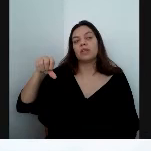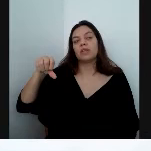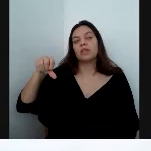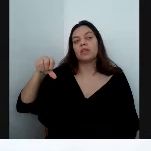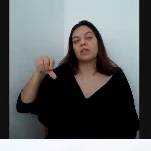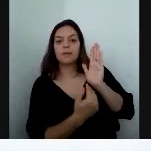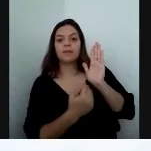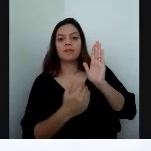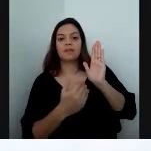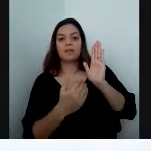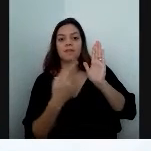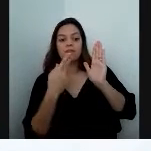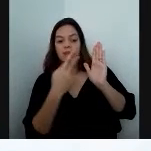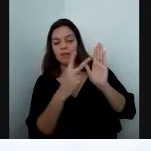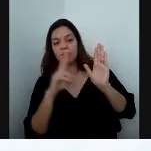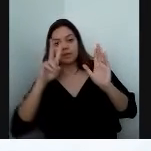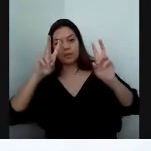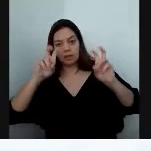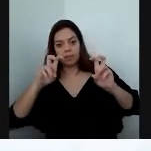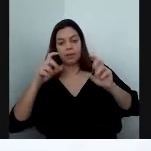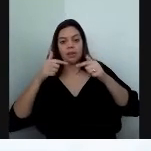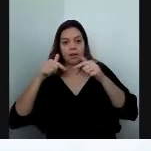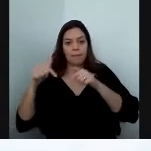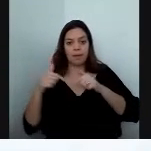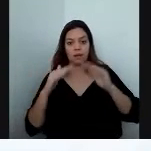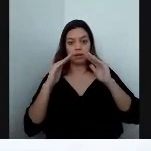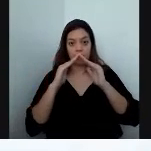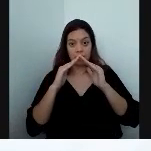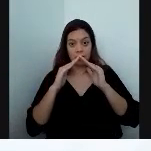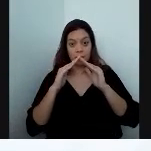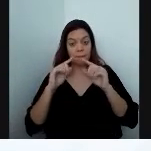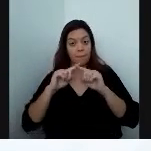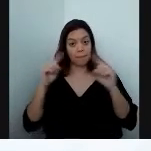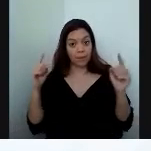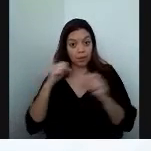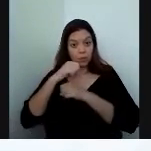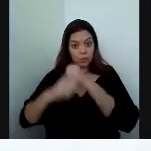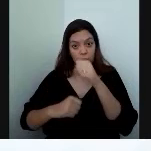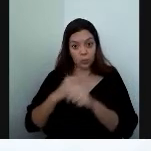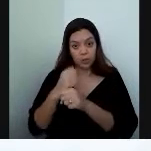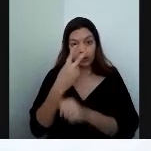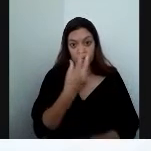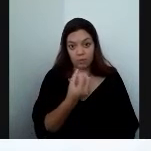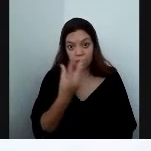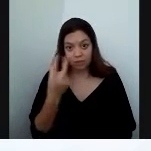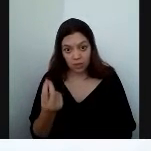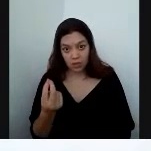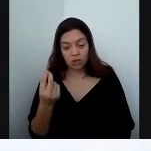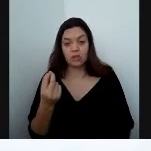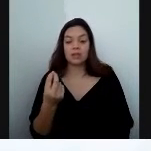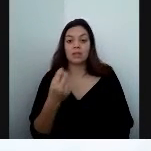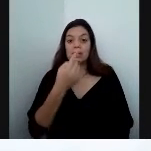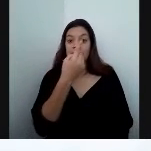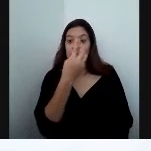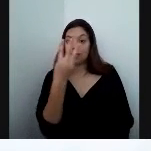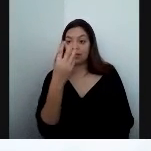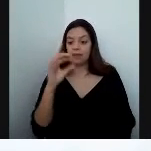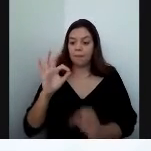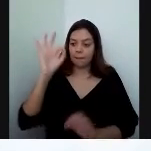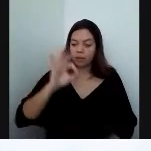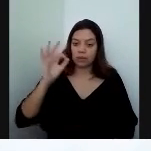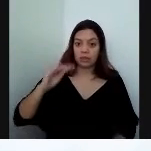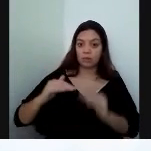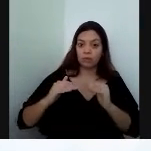em 2020, saltou para 13%, né? Nossa, 13% é pouco, assim, digamos, né, para o imagina. universo, mas